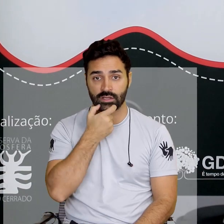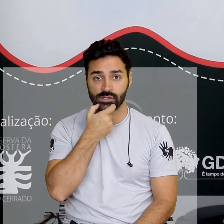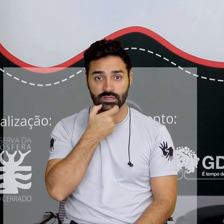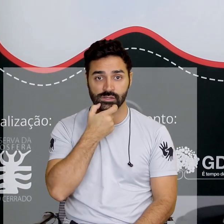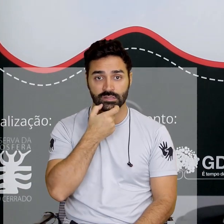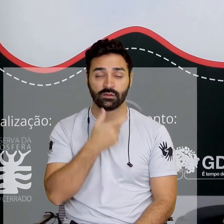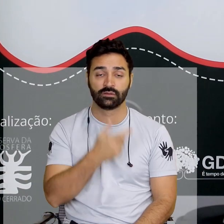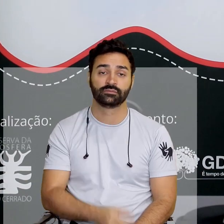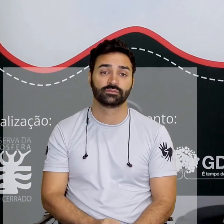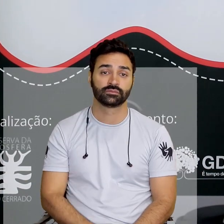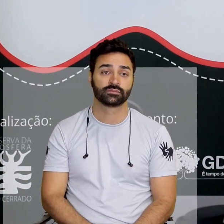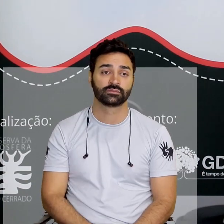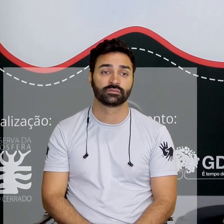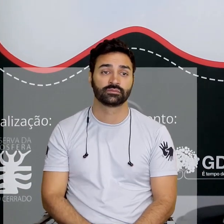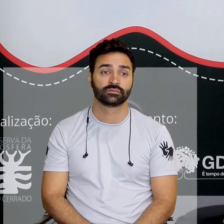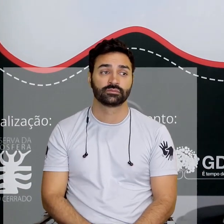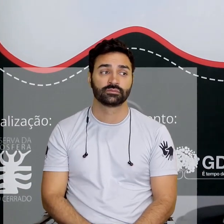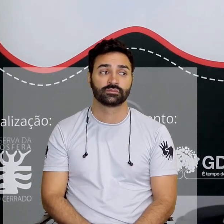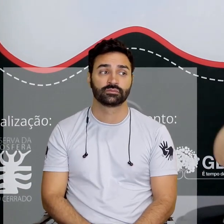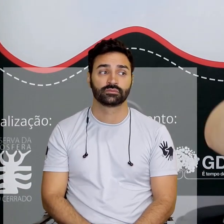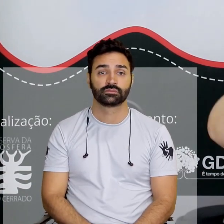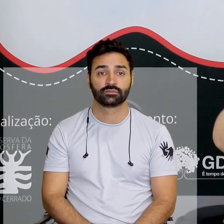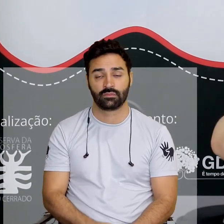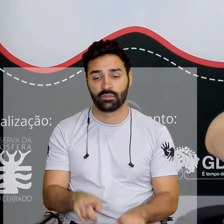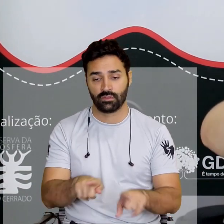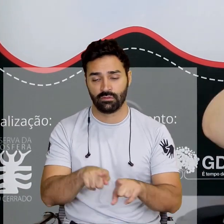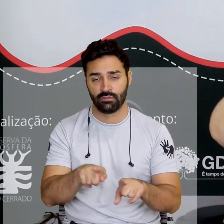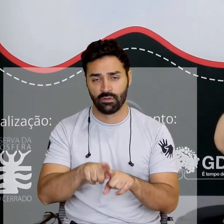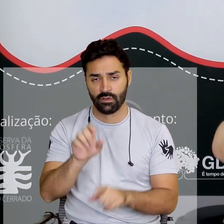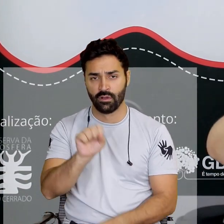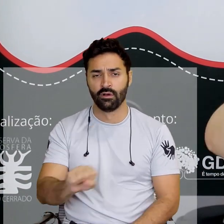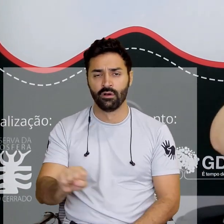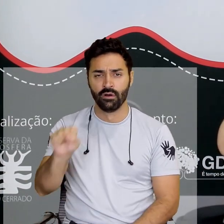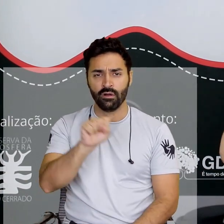solteiro, e temos solteiro.